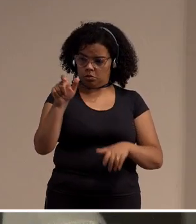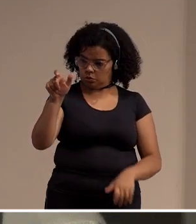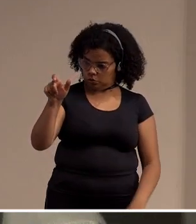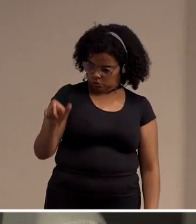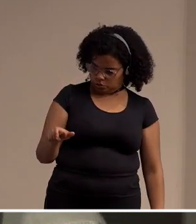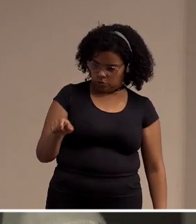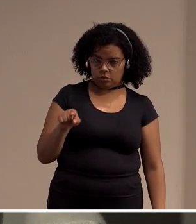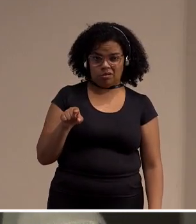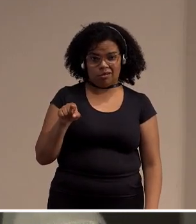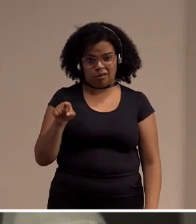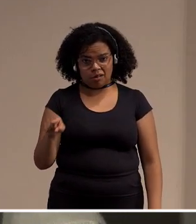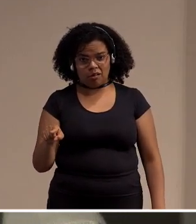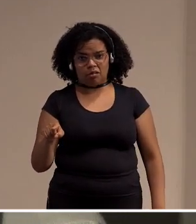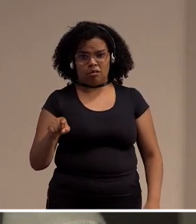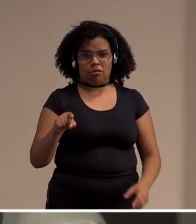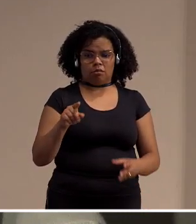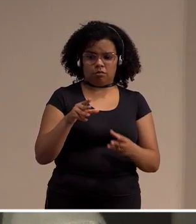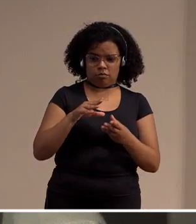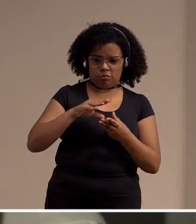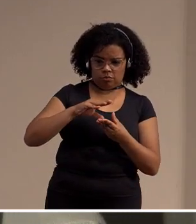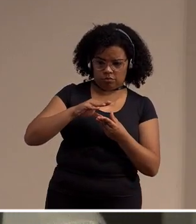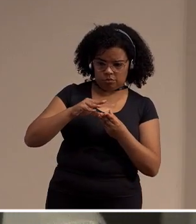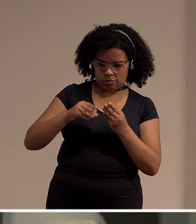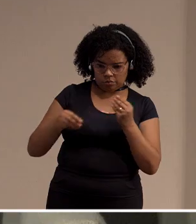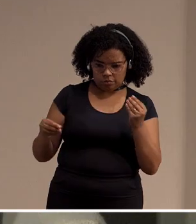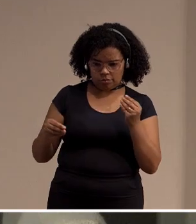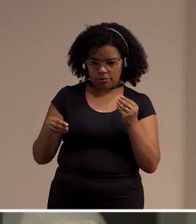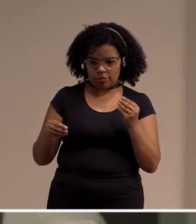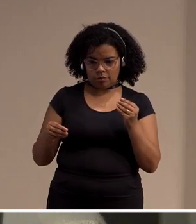ele foi sendo demolido, sei lá,